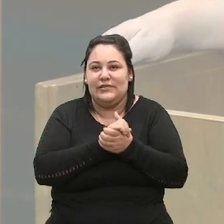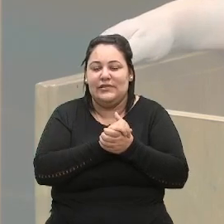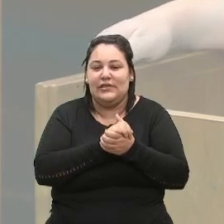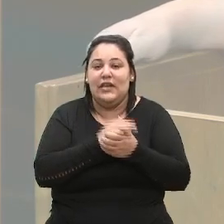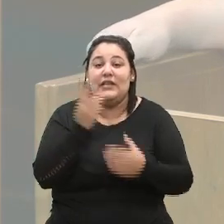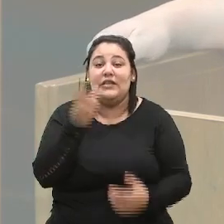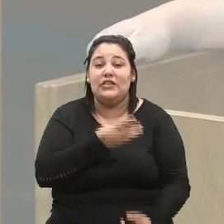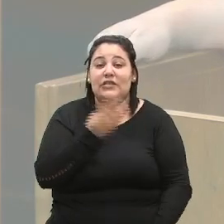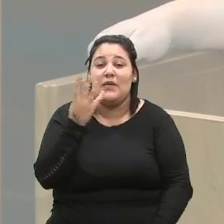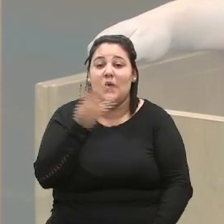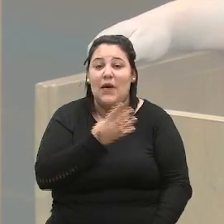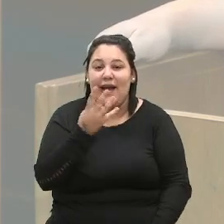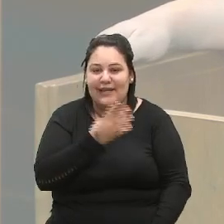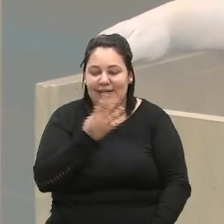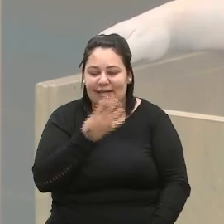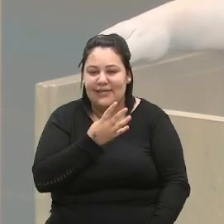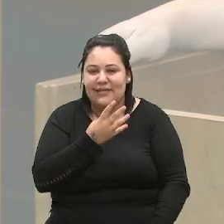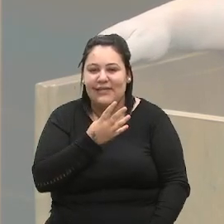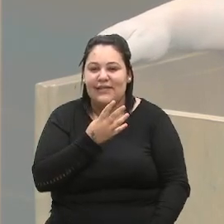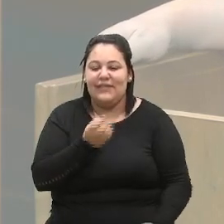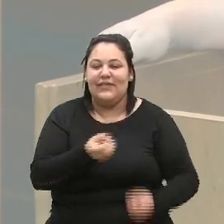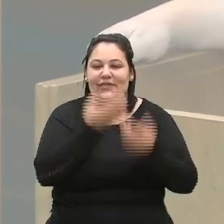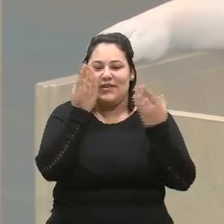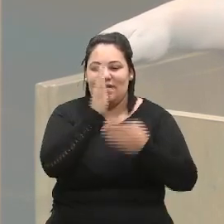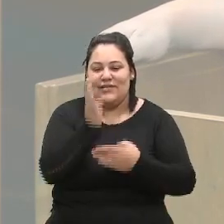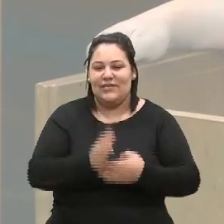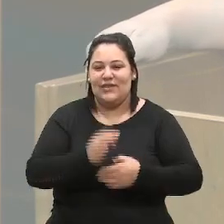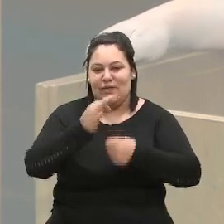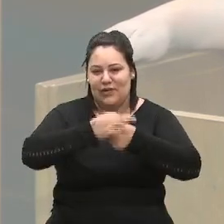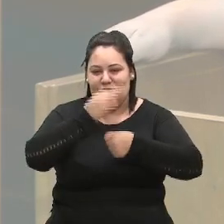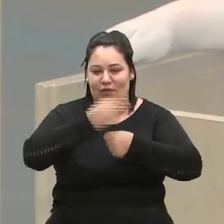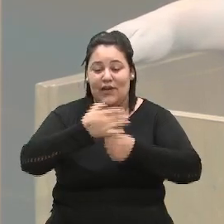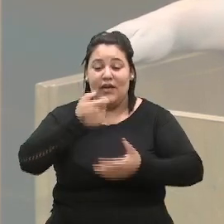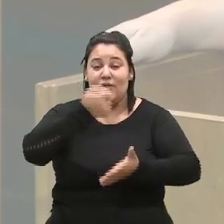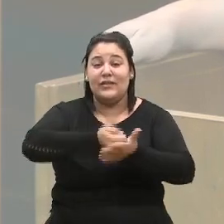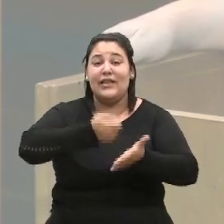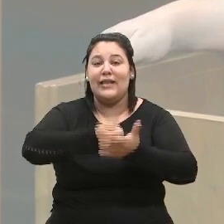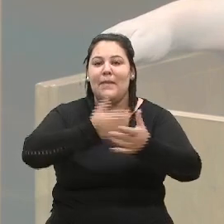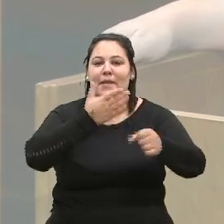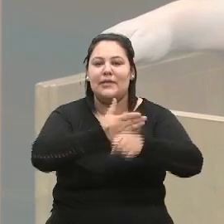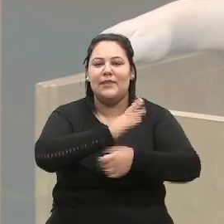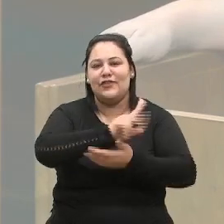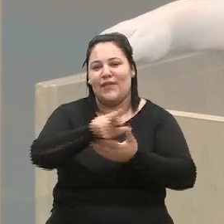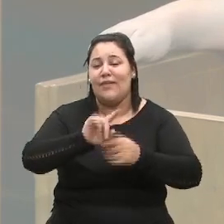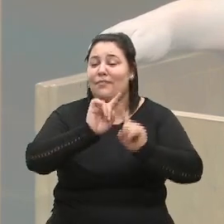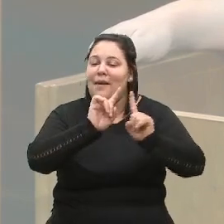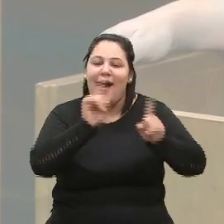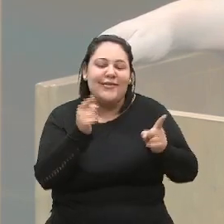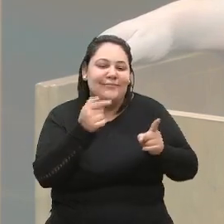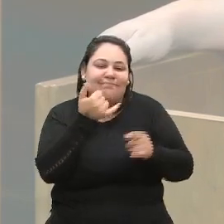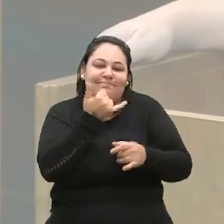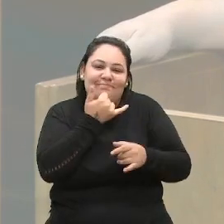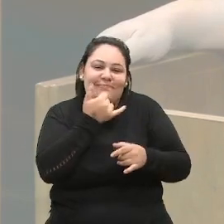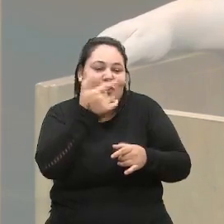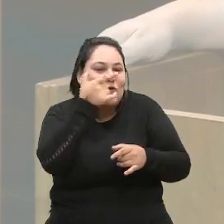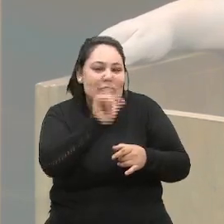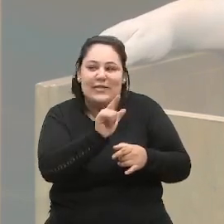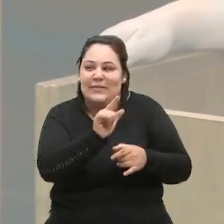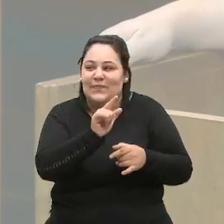34ª Festa Nacional da Uva, eu tentei participar dos mais diversos, mas não consegui. Fui para